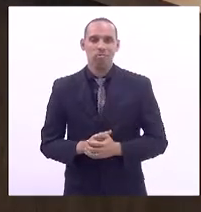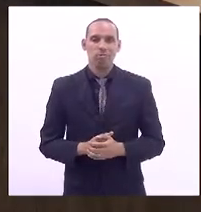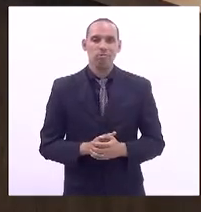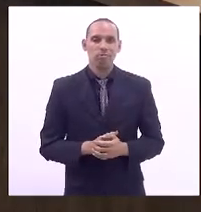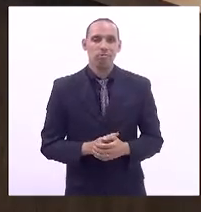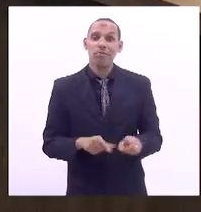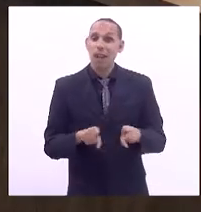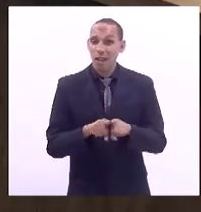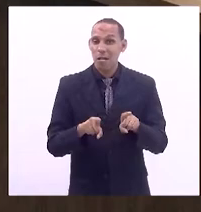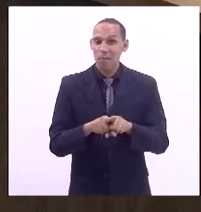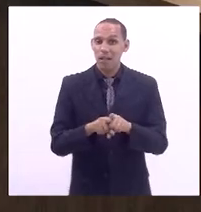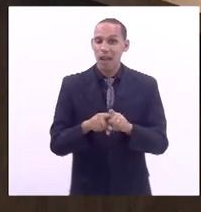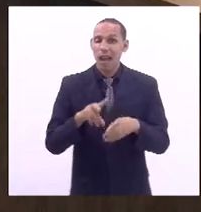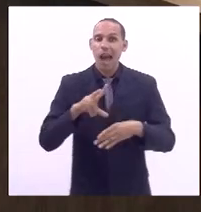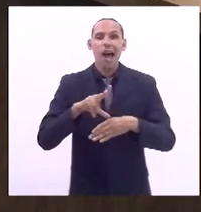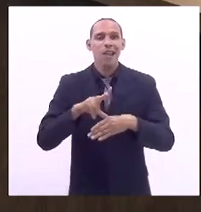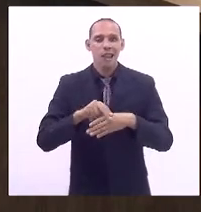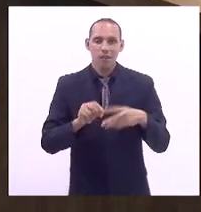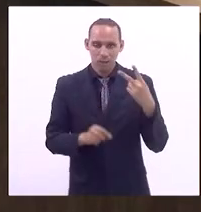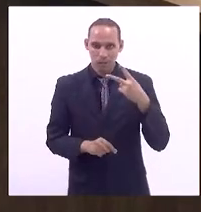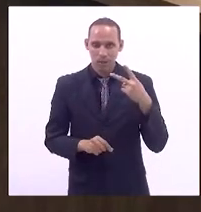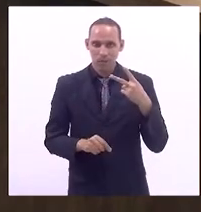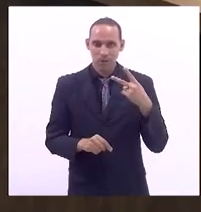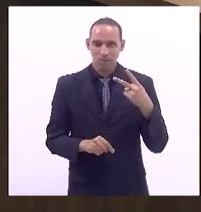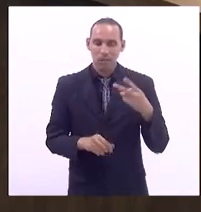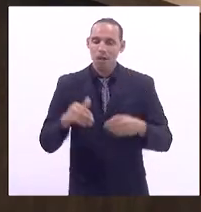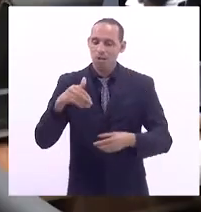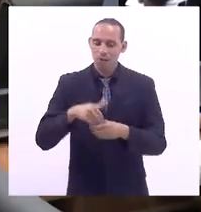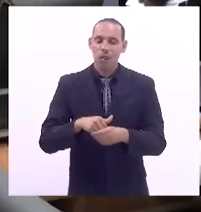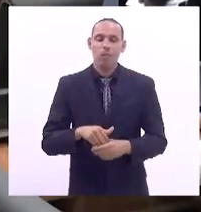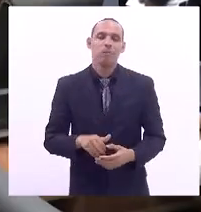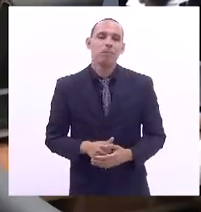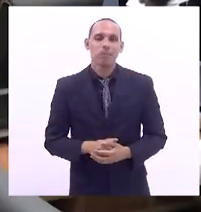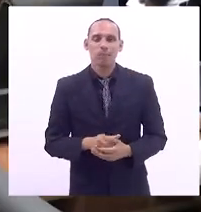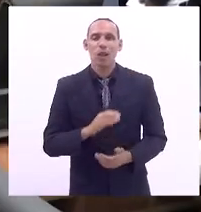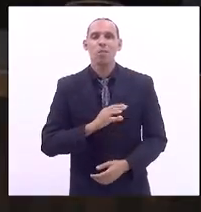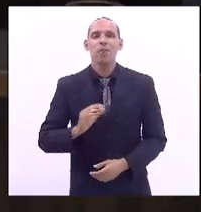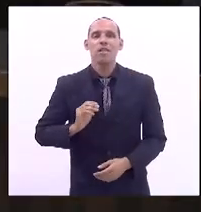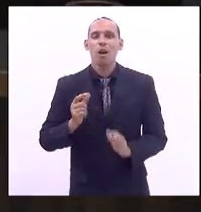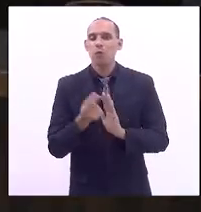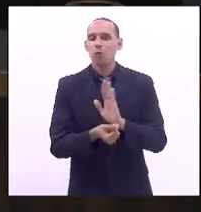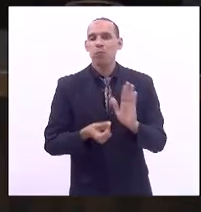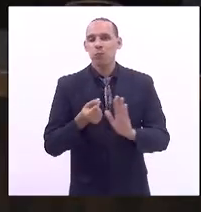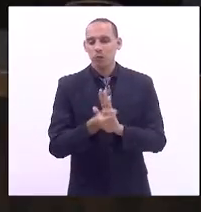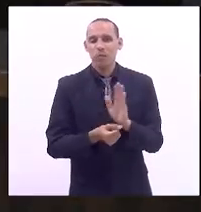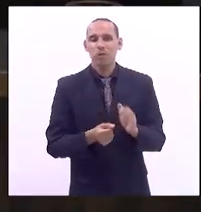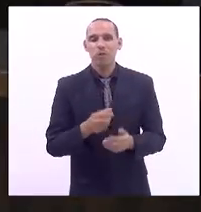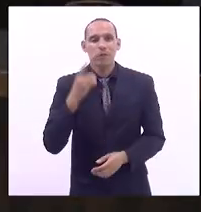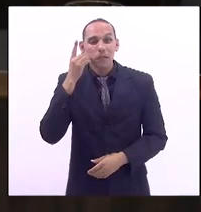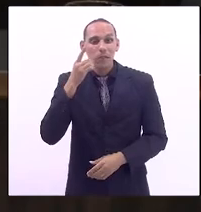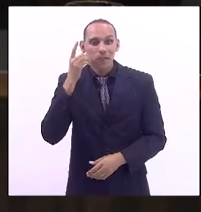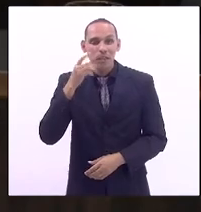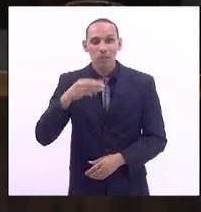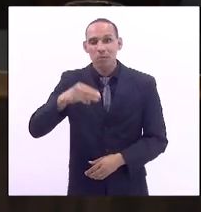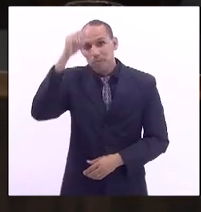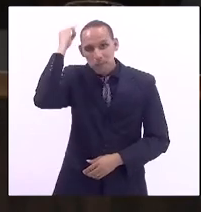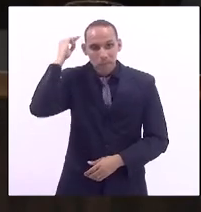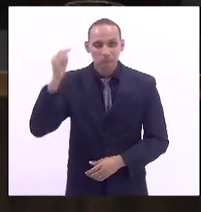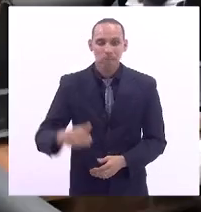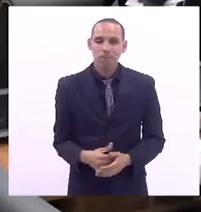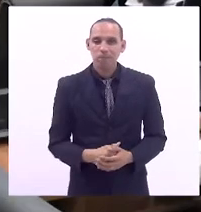e do anexo 2 é o votos a presidente pela comissão de orçamento Deputado Márcio